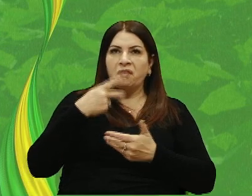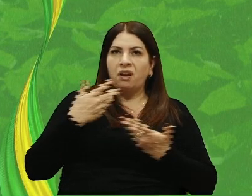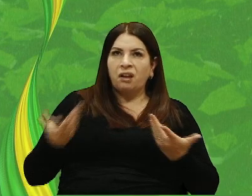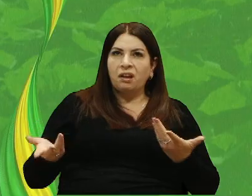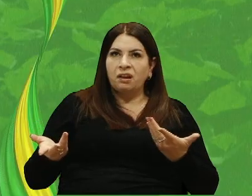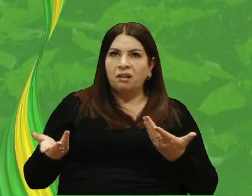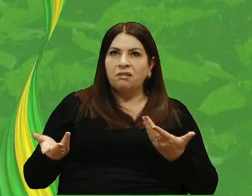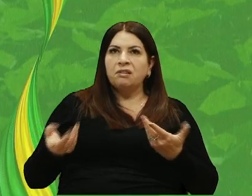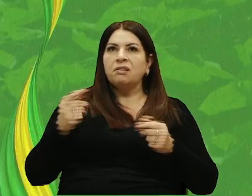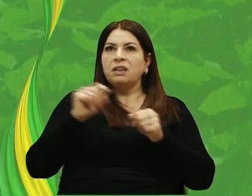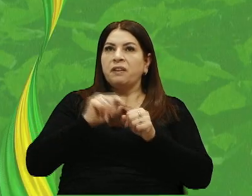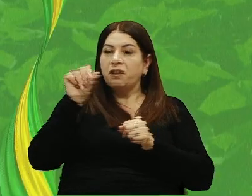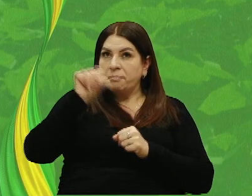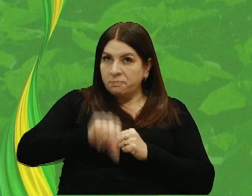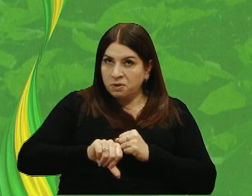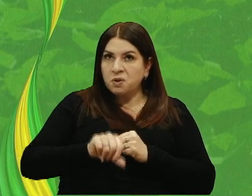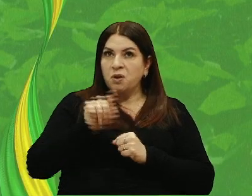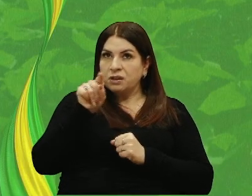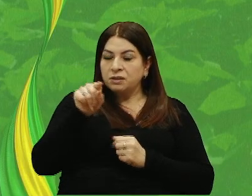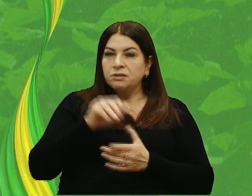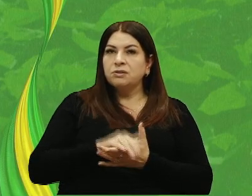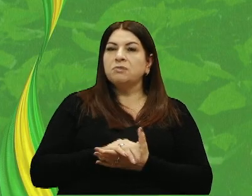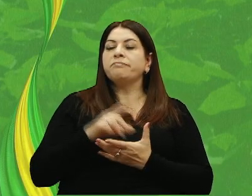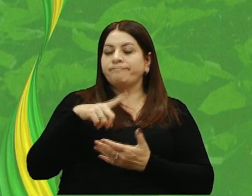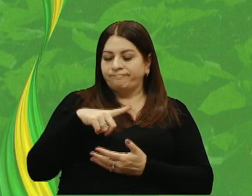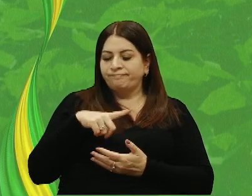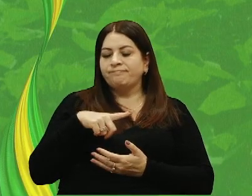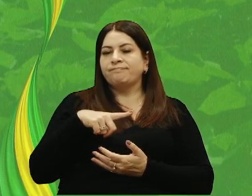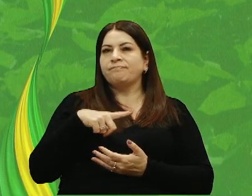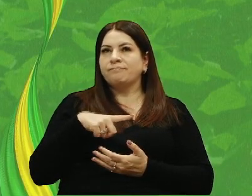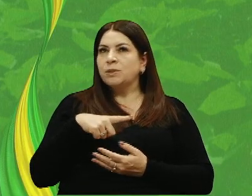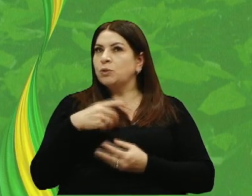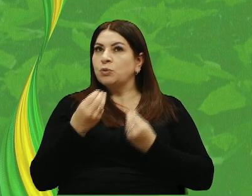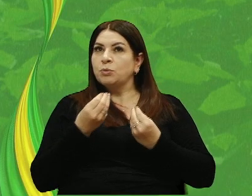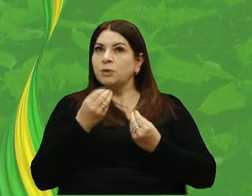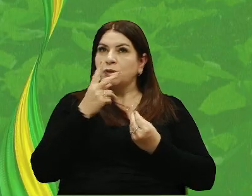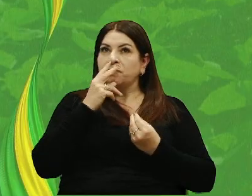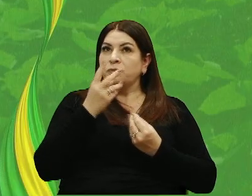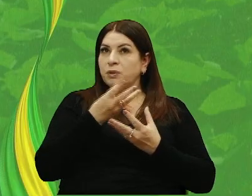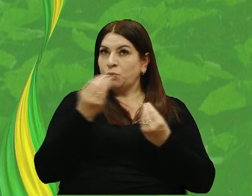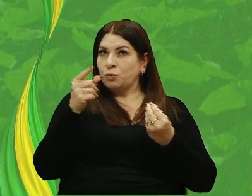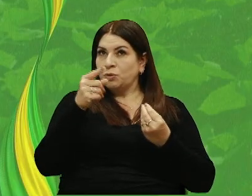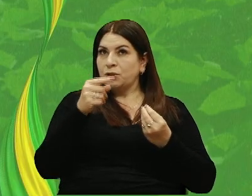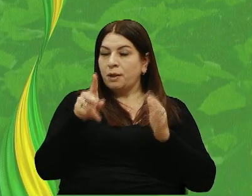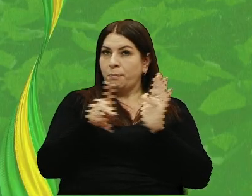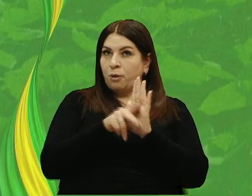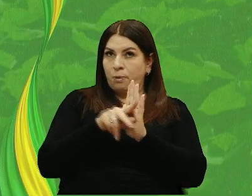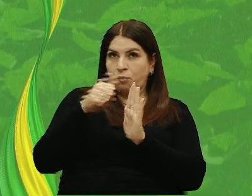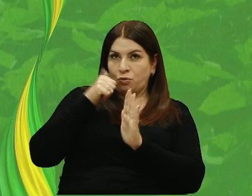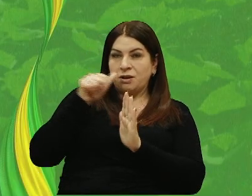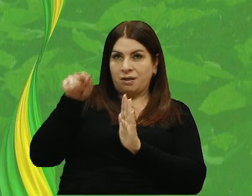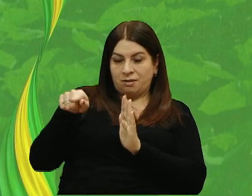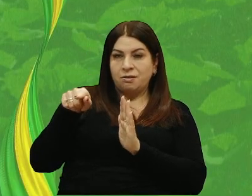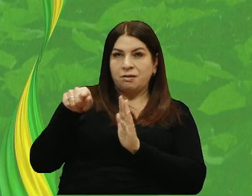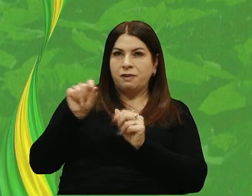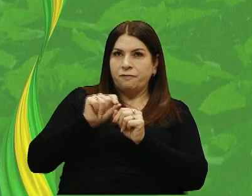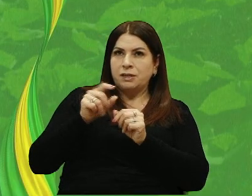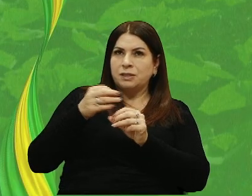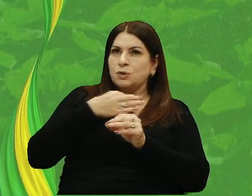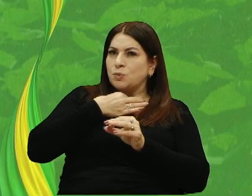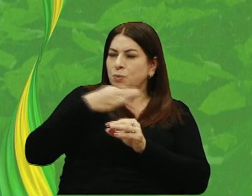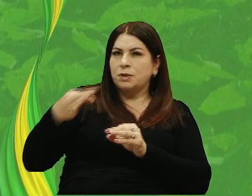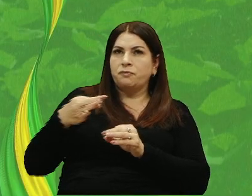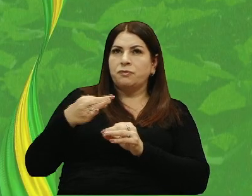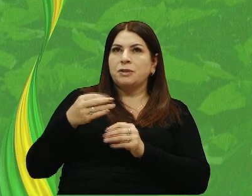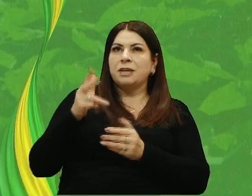como ficar ainda pior esse caso? Tem. Como se não fosse o bastante, a própria mulher que fez essa monstruosidade e